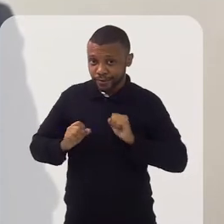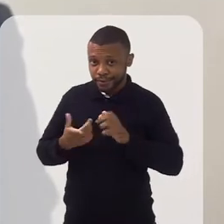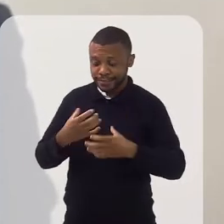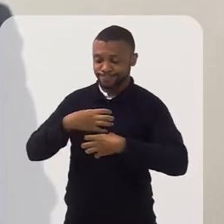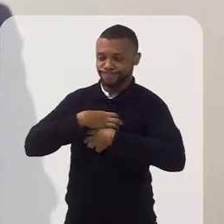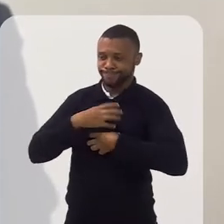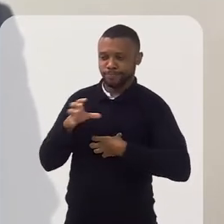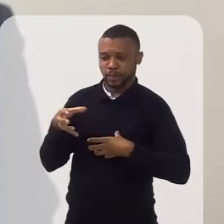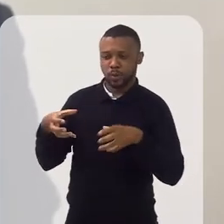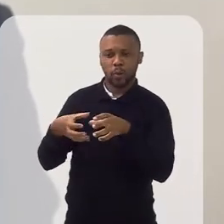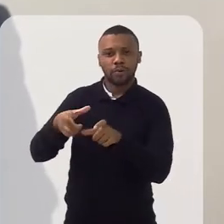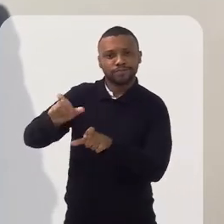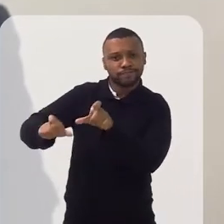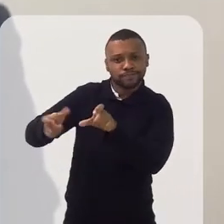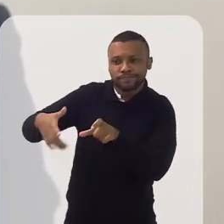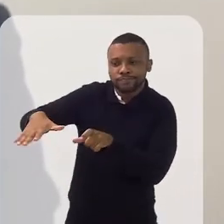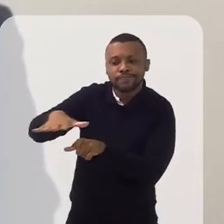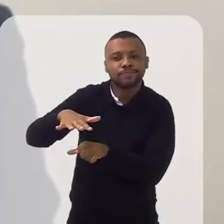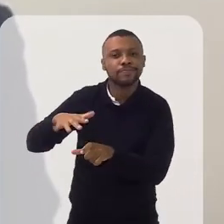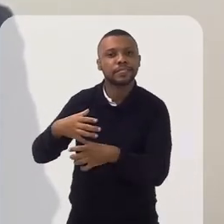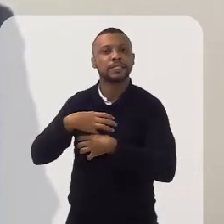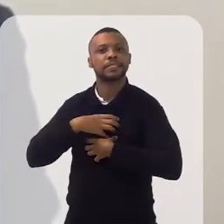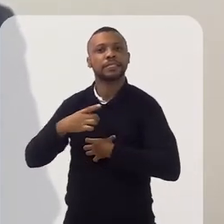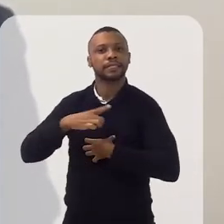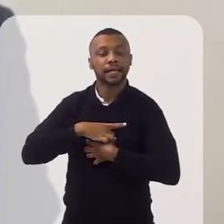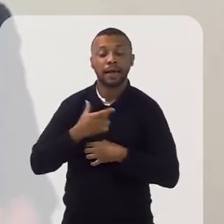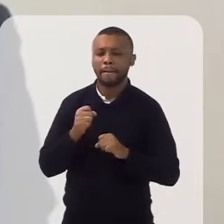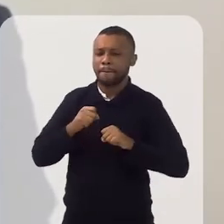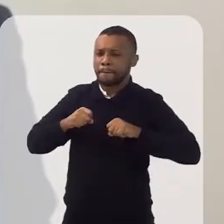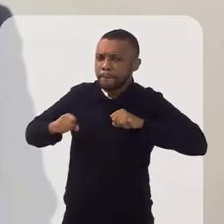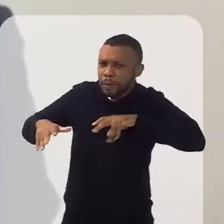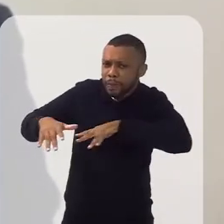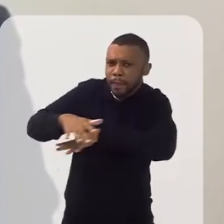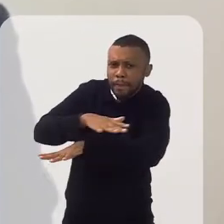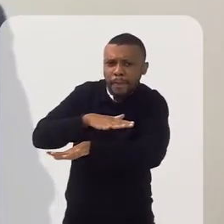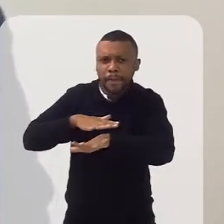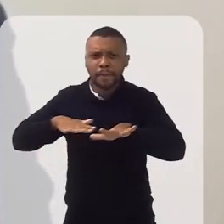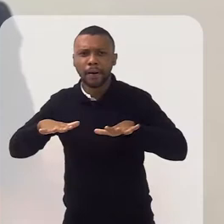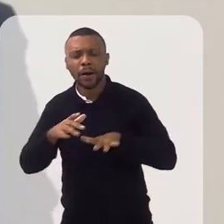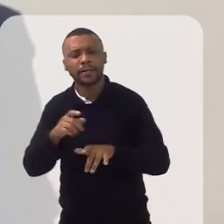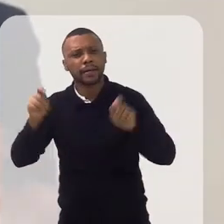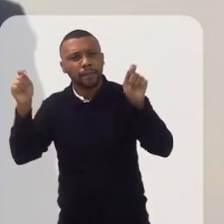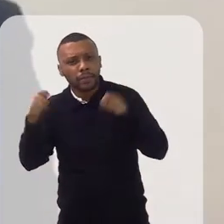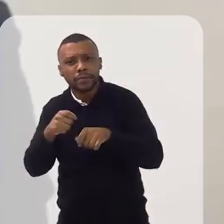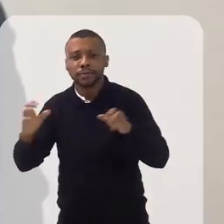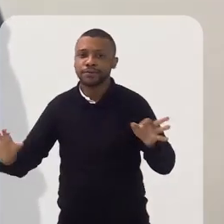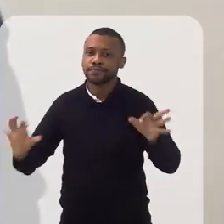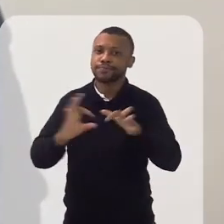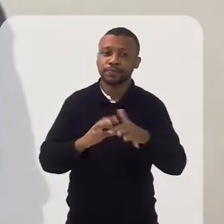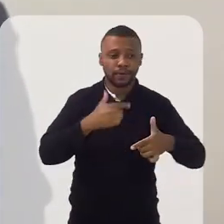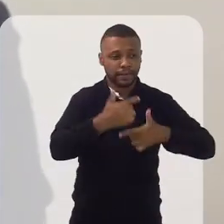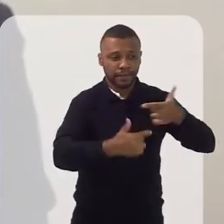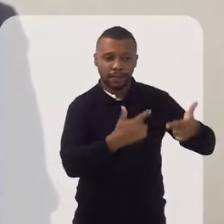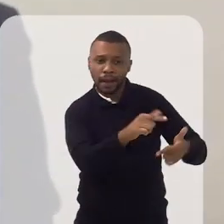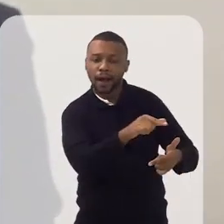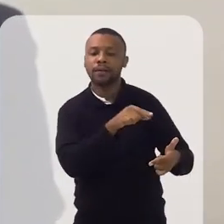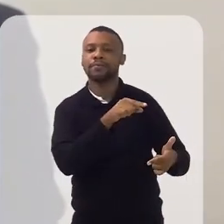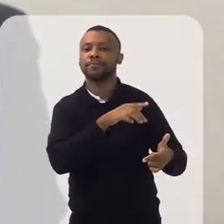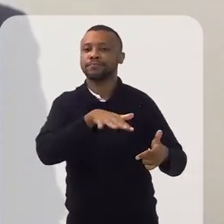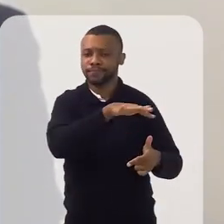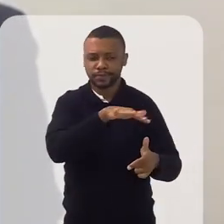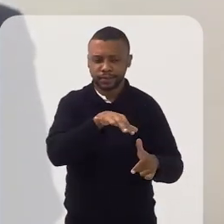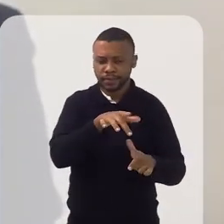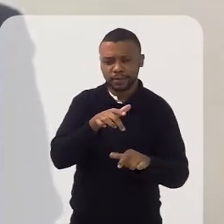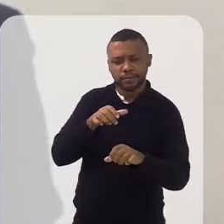grupo acaba gerando aí outros movimentos, a possibilidade de conectar esse trabalho e